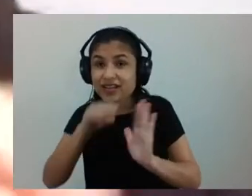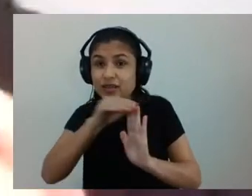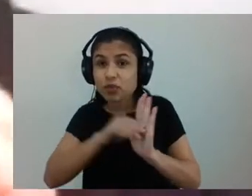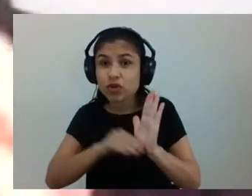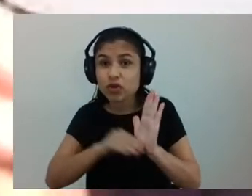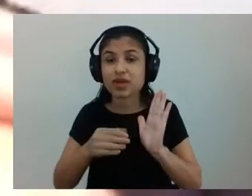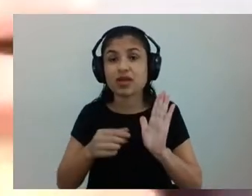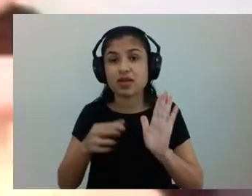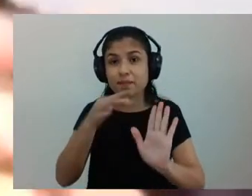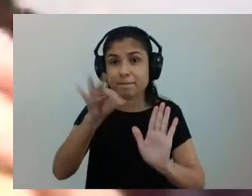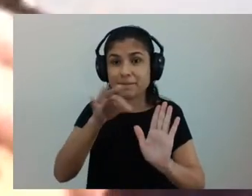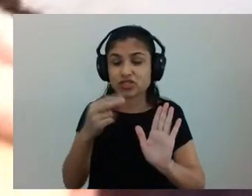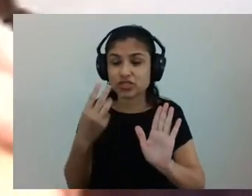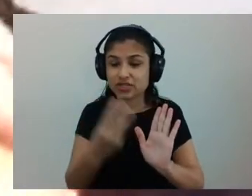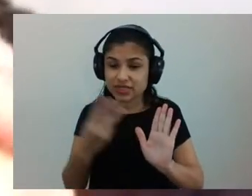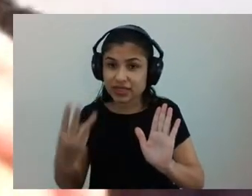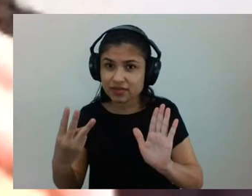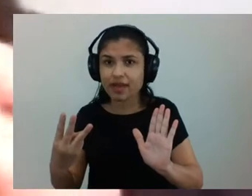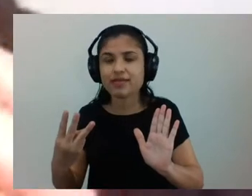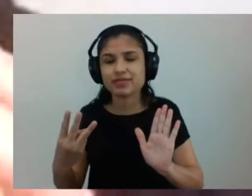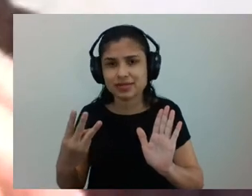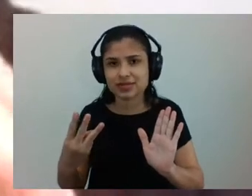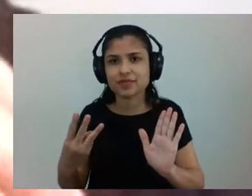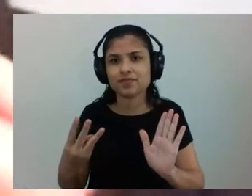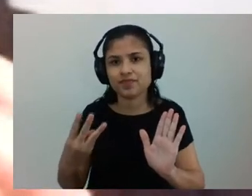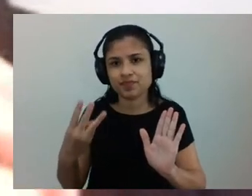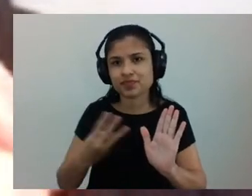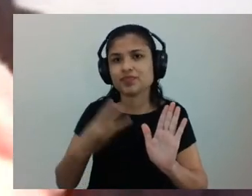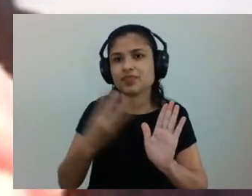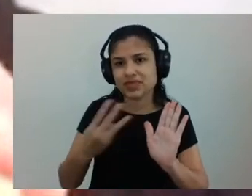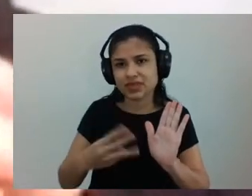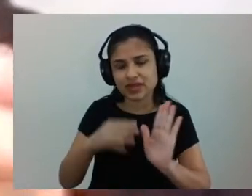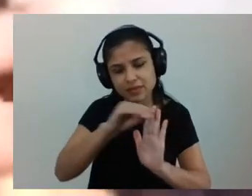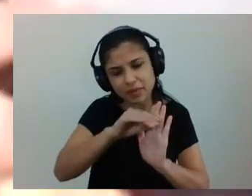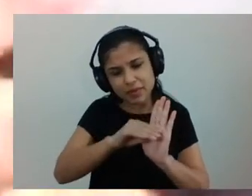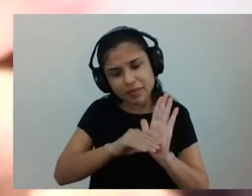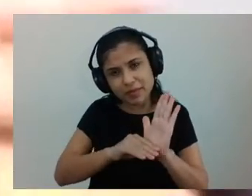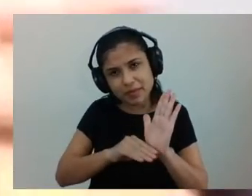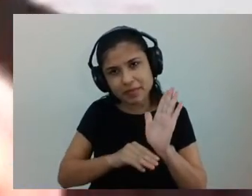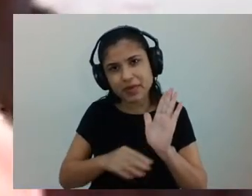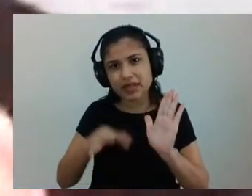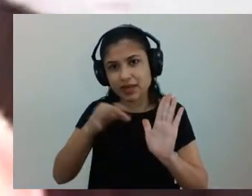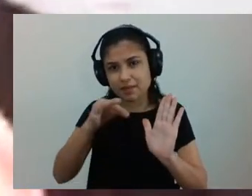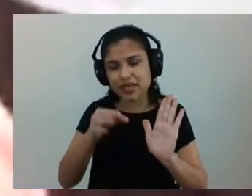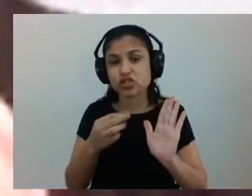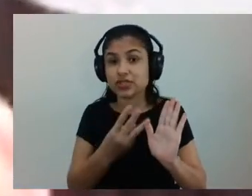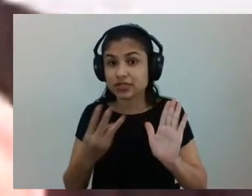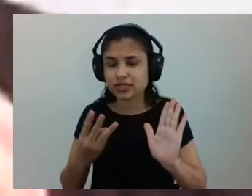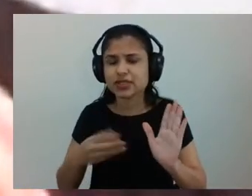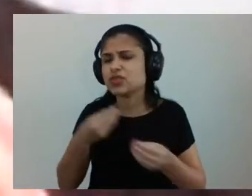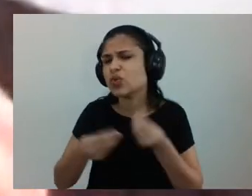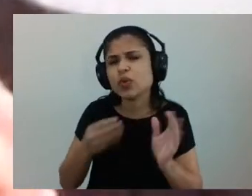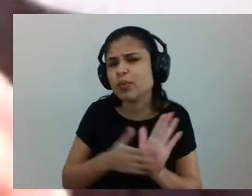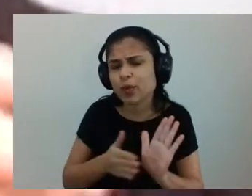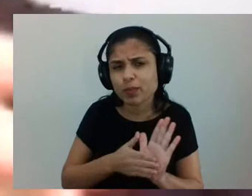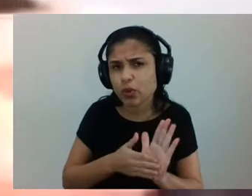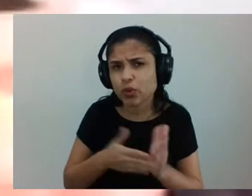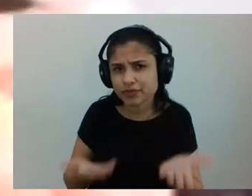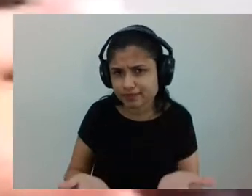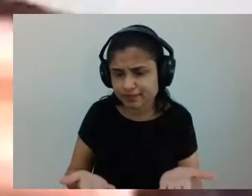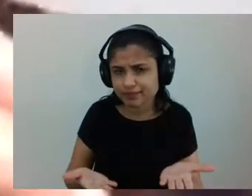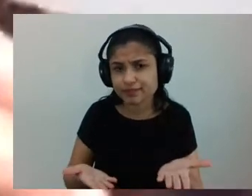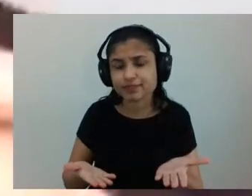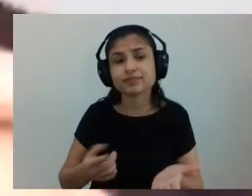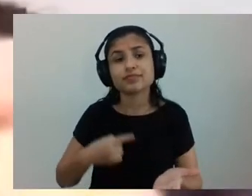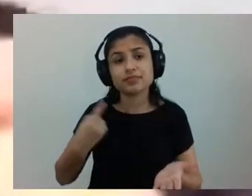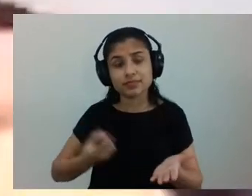33. 33 ações na página 33. Como é que nós propomos fazer isso aí? Bom, nós propomos